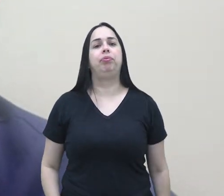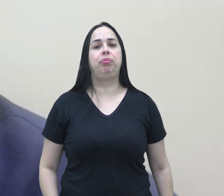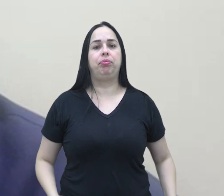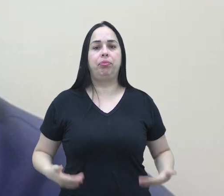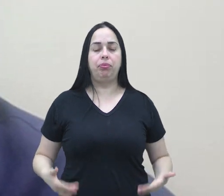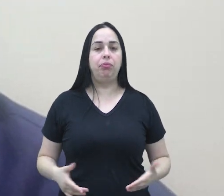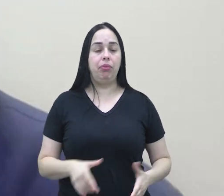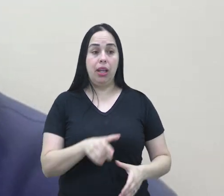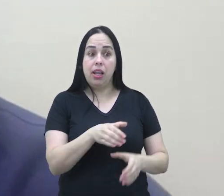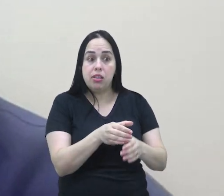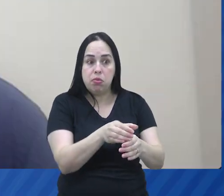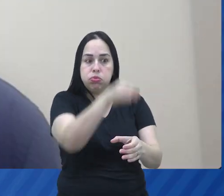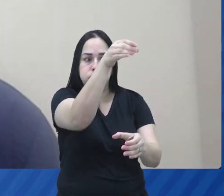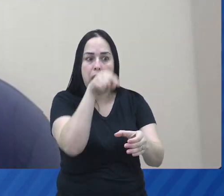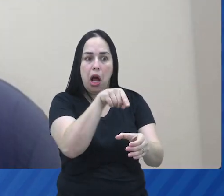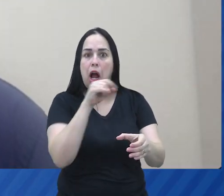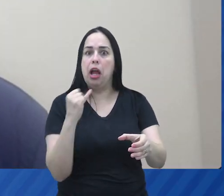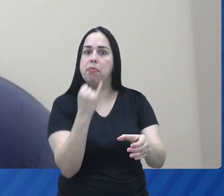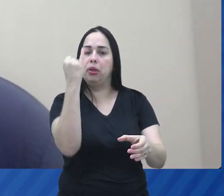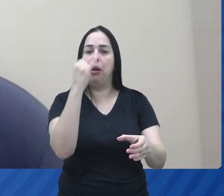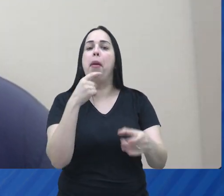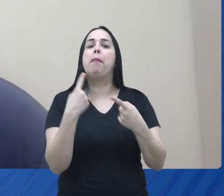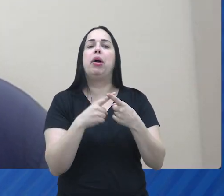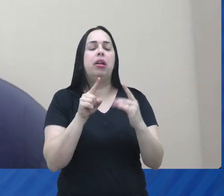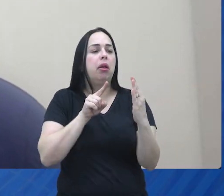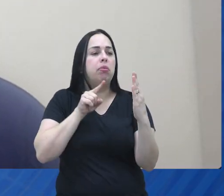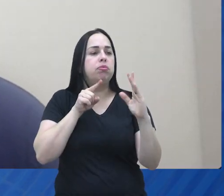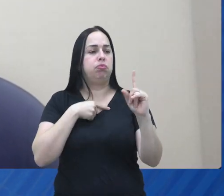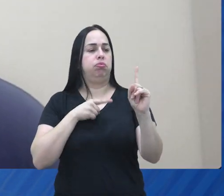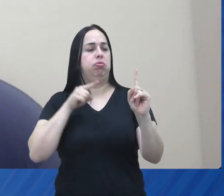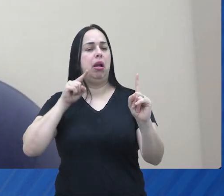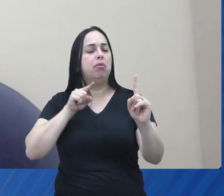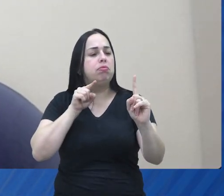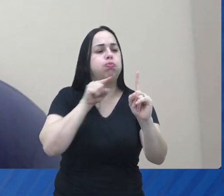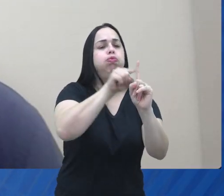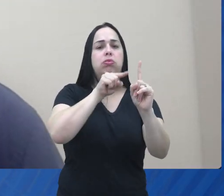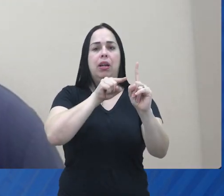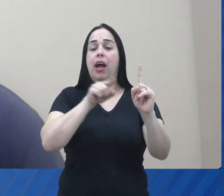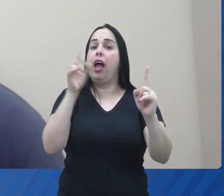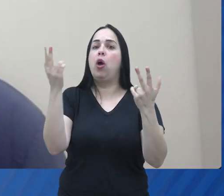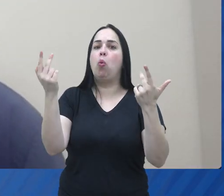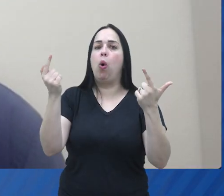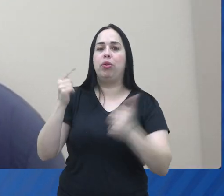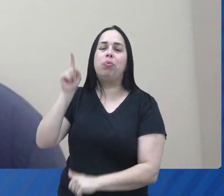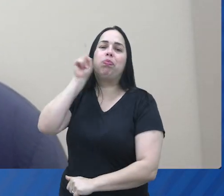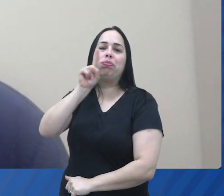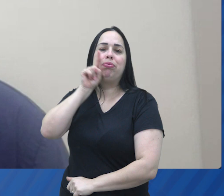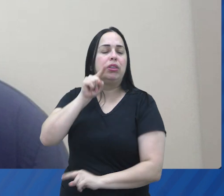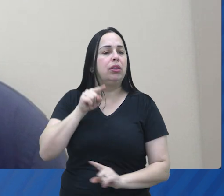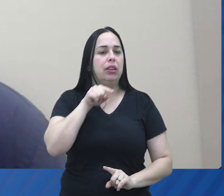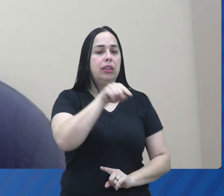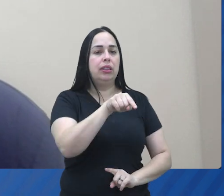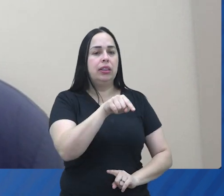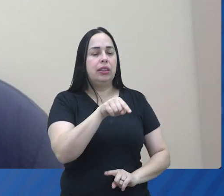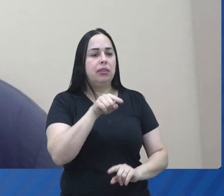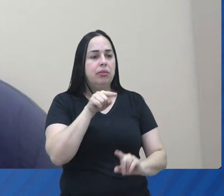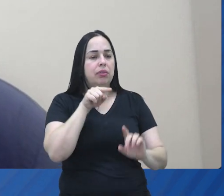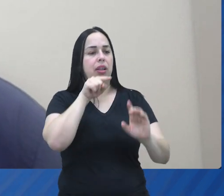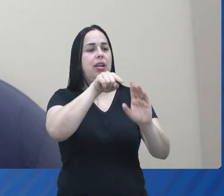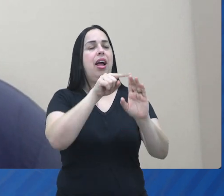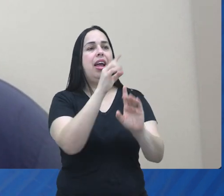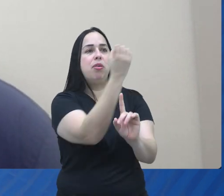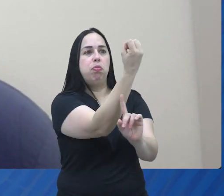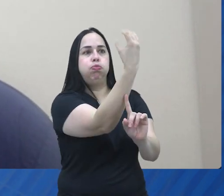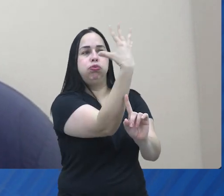na criminalidade. Esse totem é importante que quando a pessoa aciona, normalmente, um dos dispositivos que eu vi nos Estados Unidos é